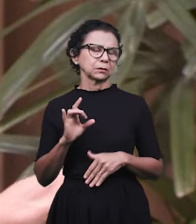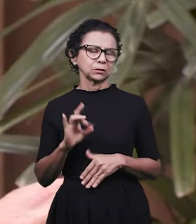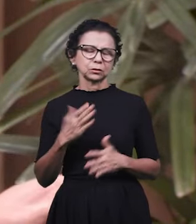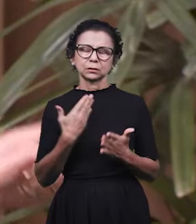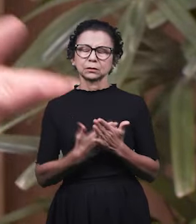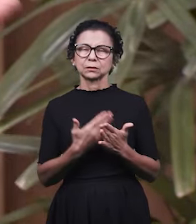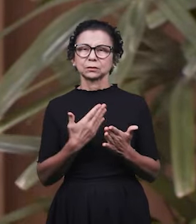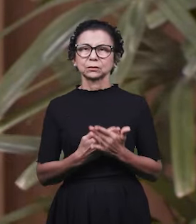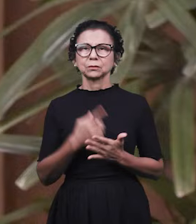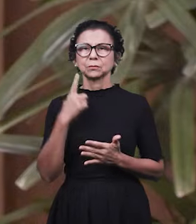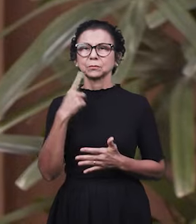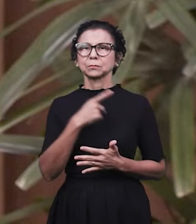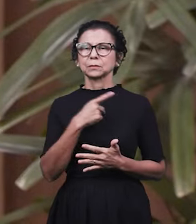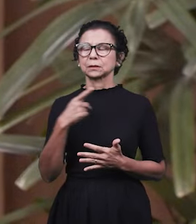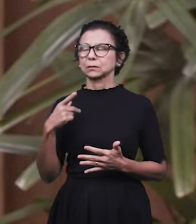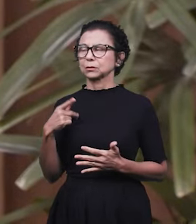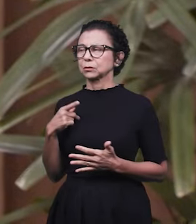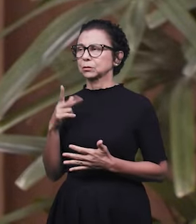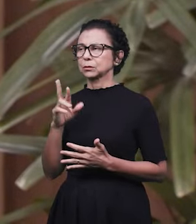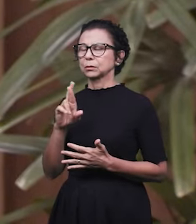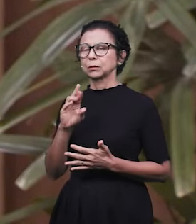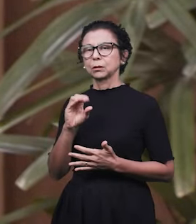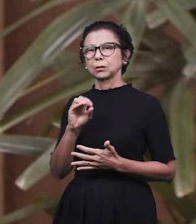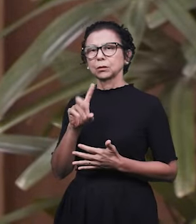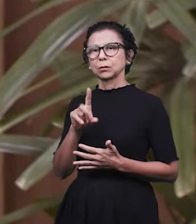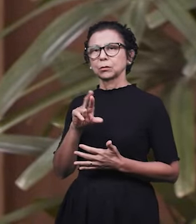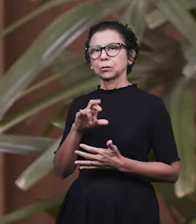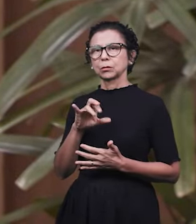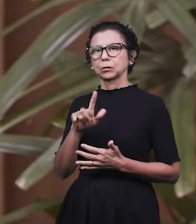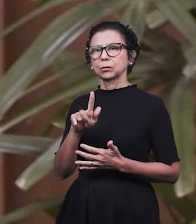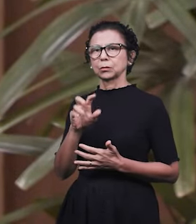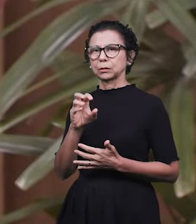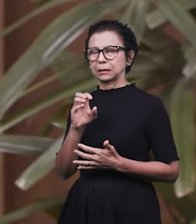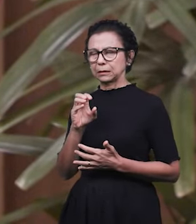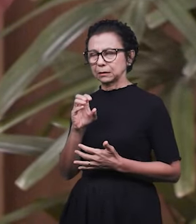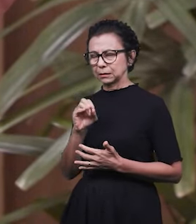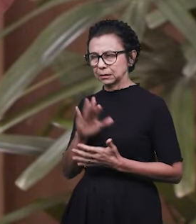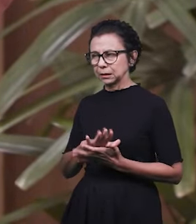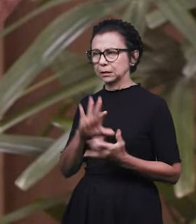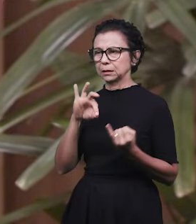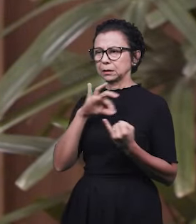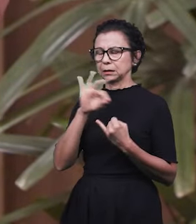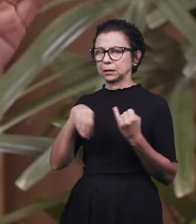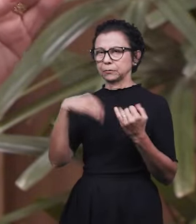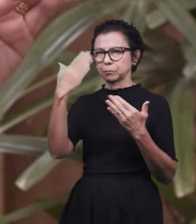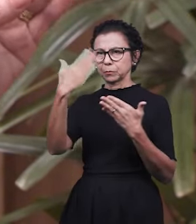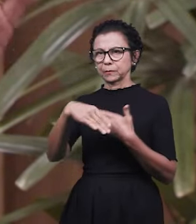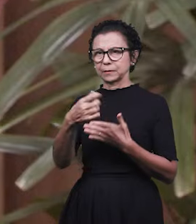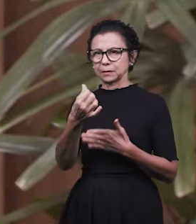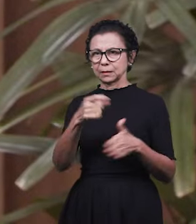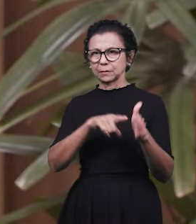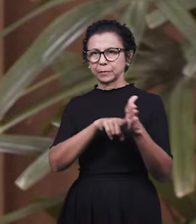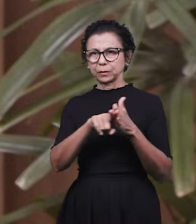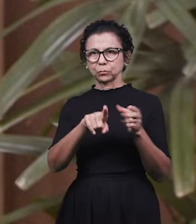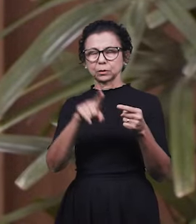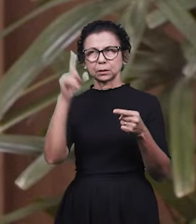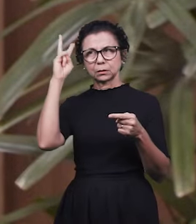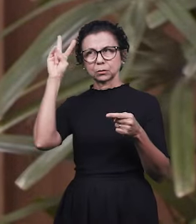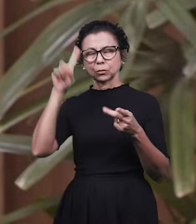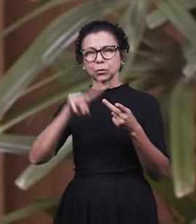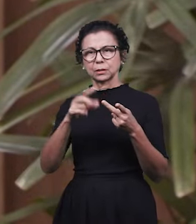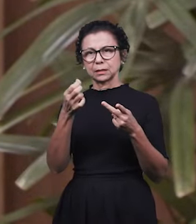pastor Rodrigo, que vai falar para nós, porque na prova do IFES nós temos 6 questões de história e 6